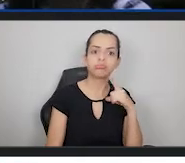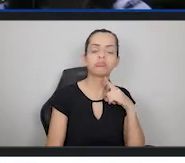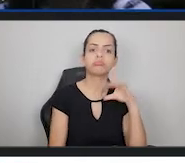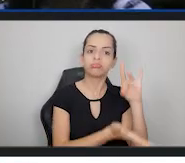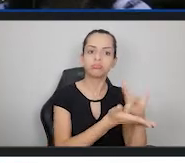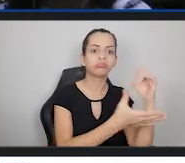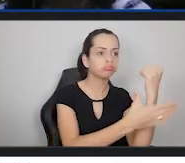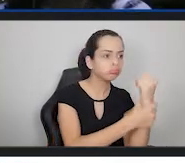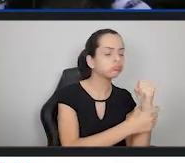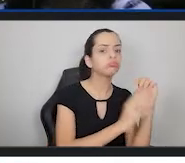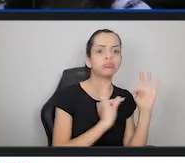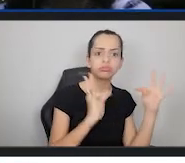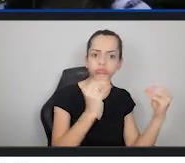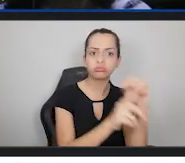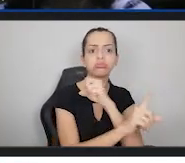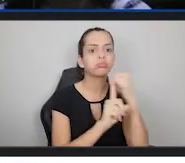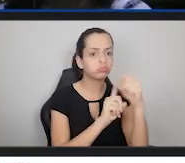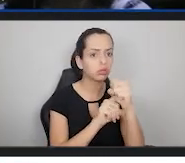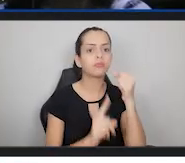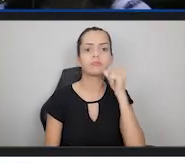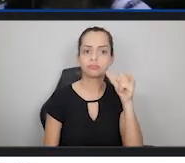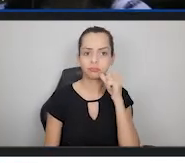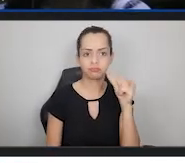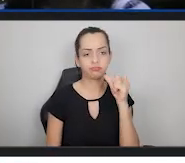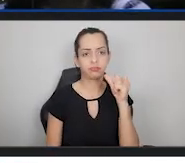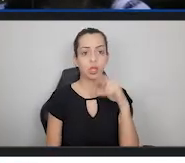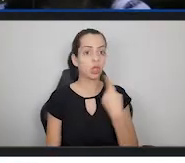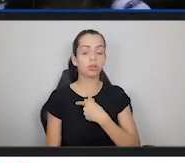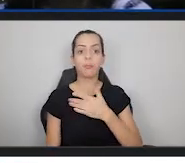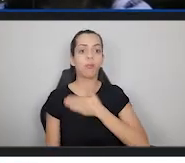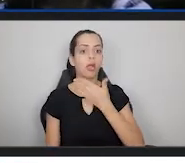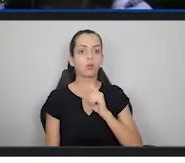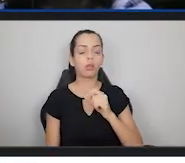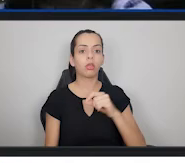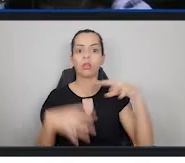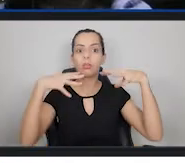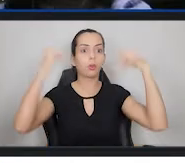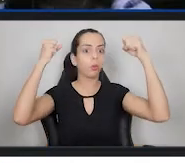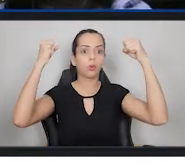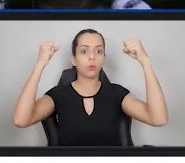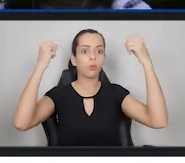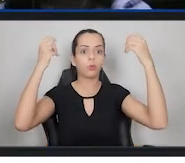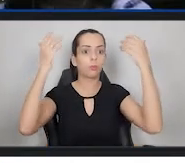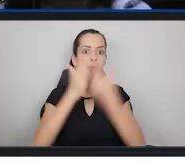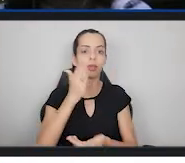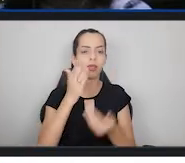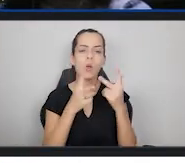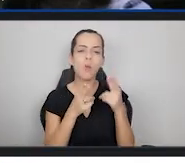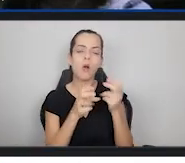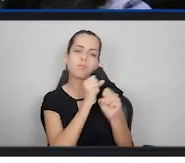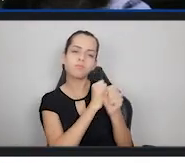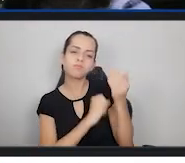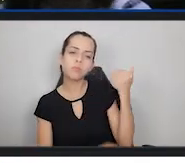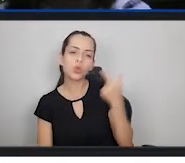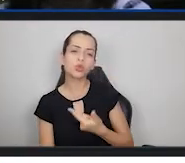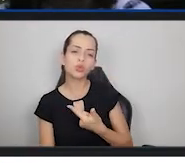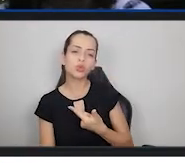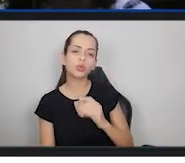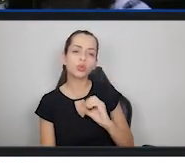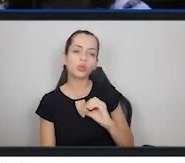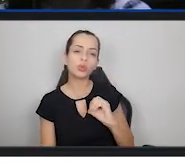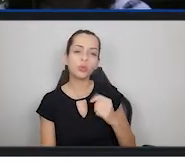as condições de suprimento, né, para garantir suprimento, para que a gente não seja pego de surpresa com o apagão que